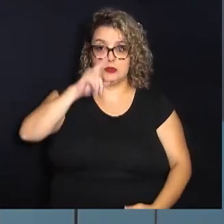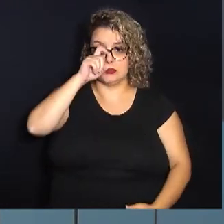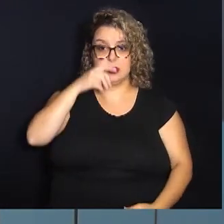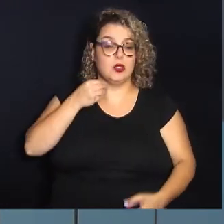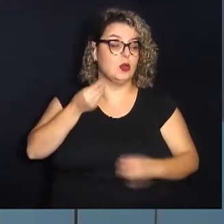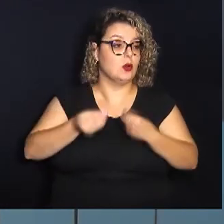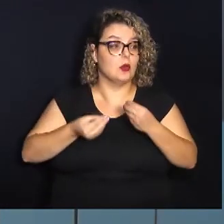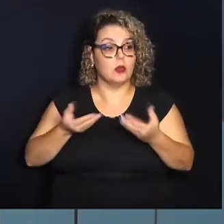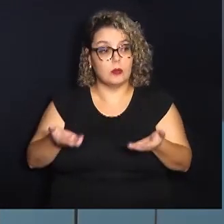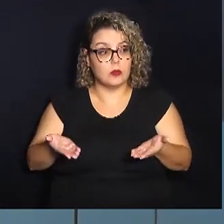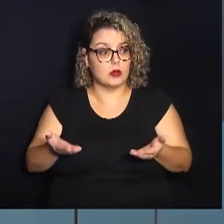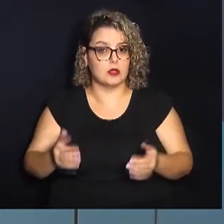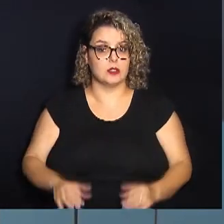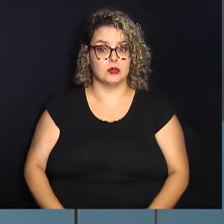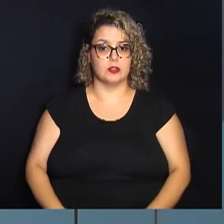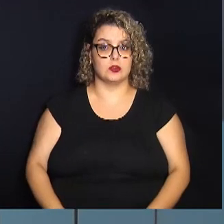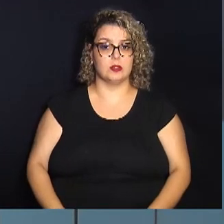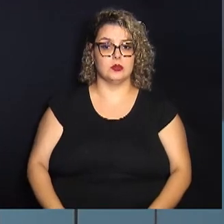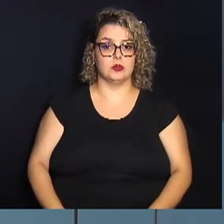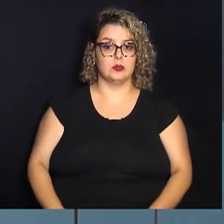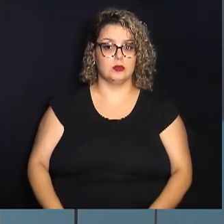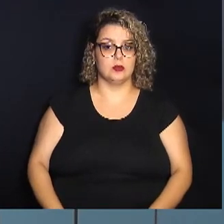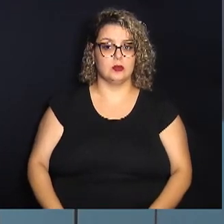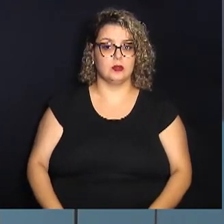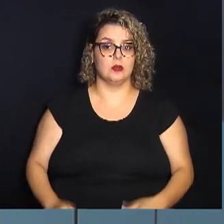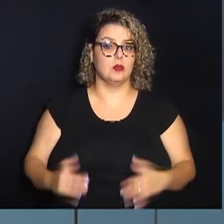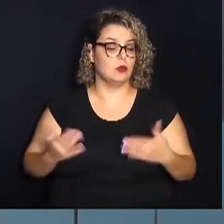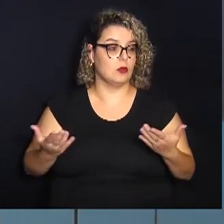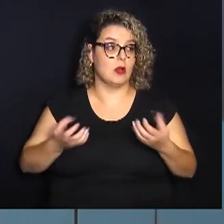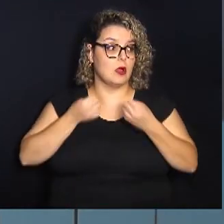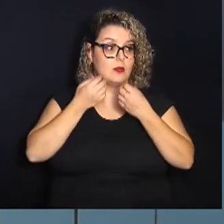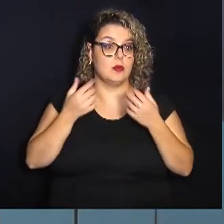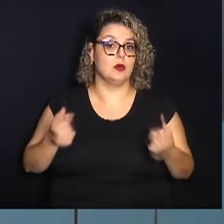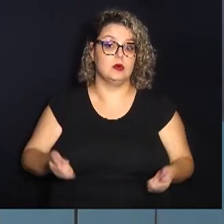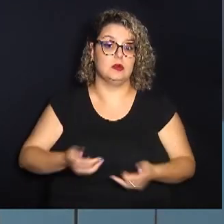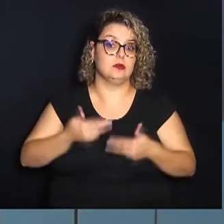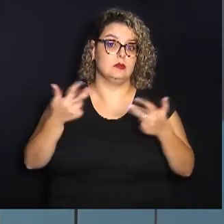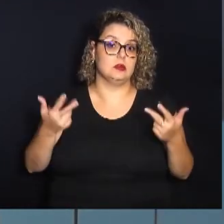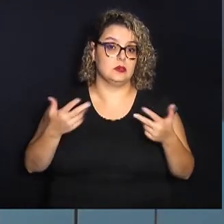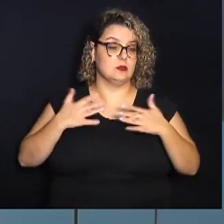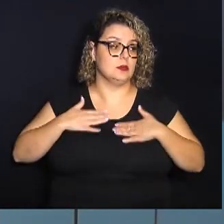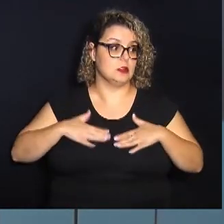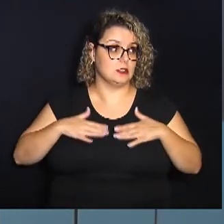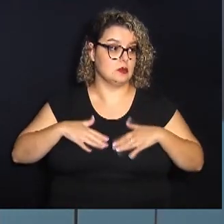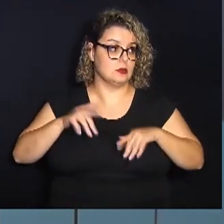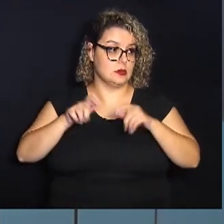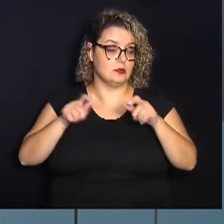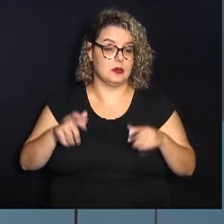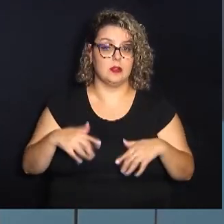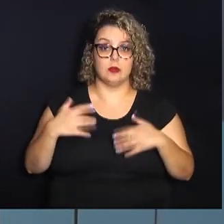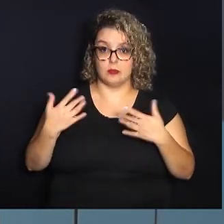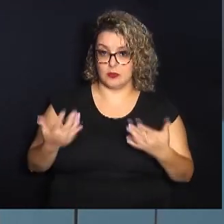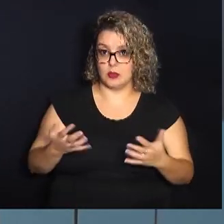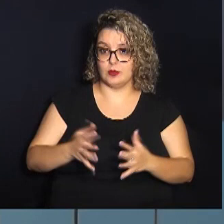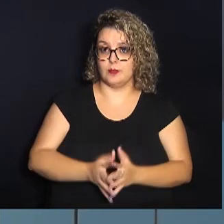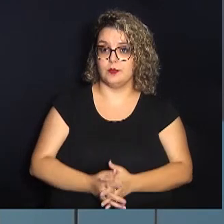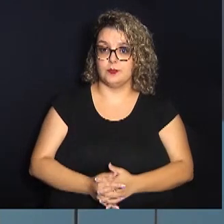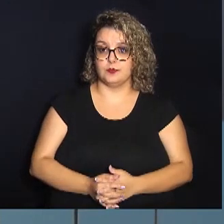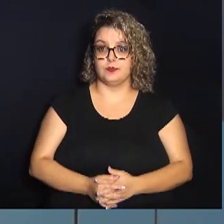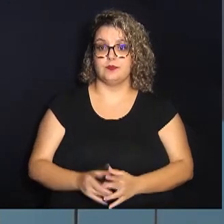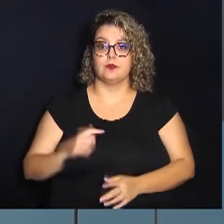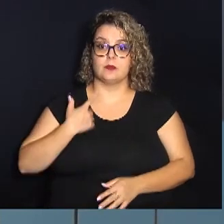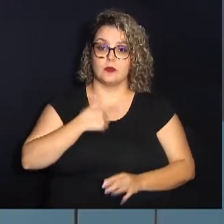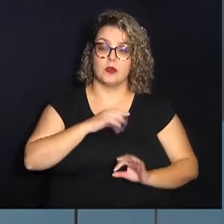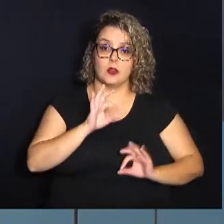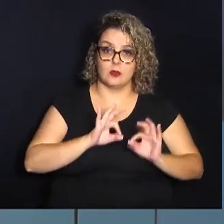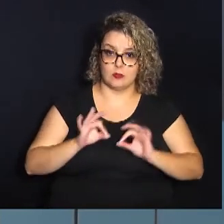está isso? Qual é a boa nova que você pode falar para a gente tranquilizar as pessoas? Bom, a gente vem se organizando, a